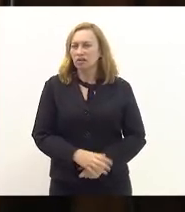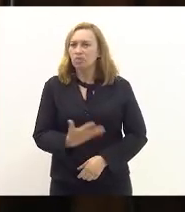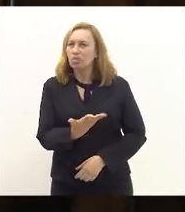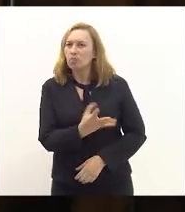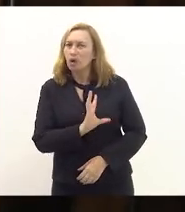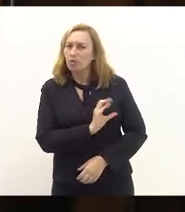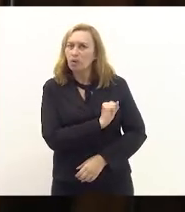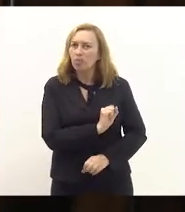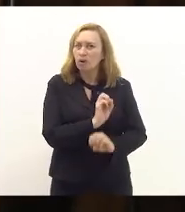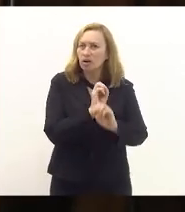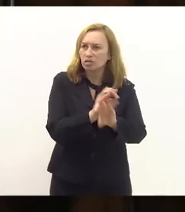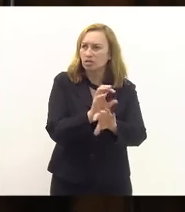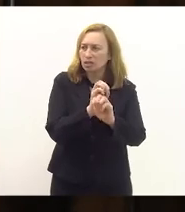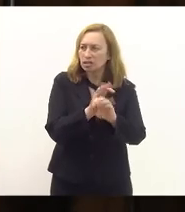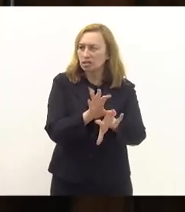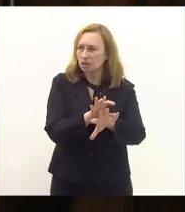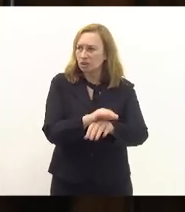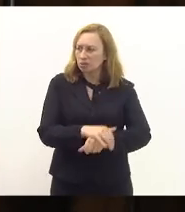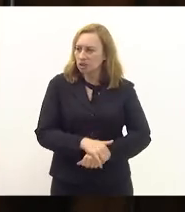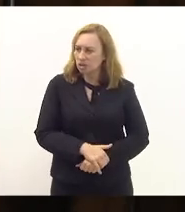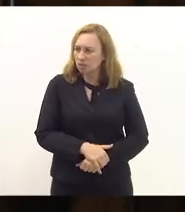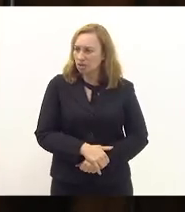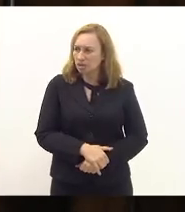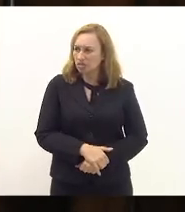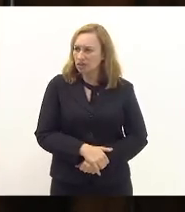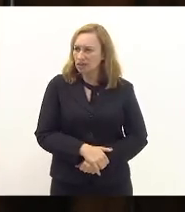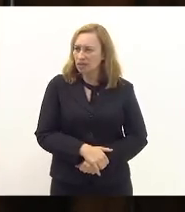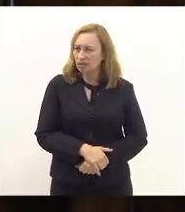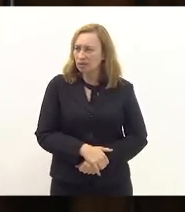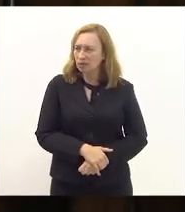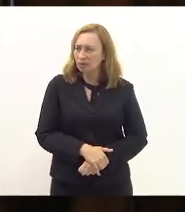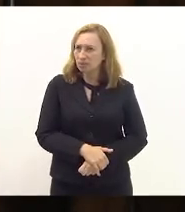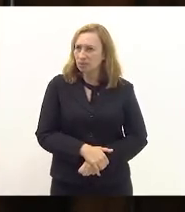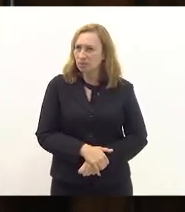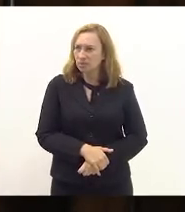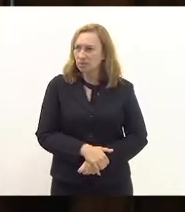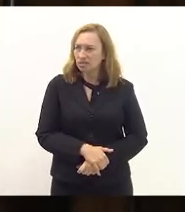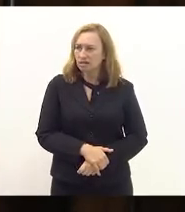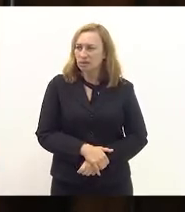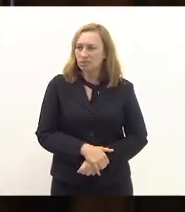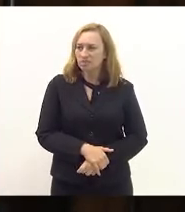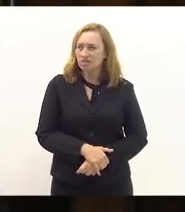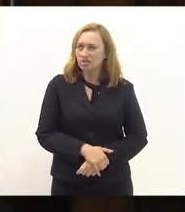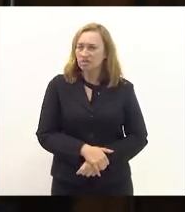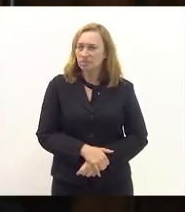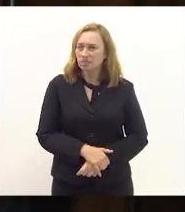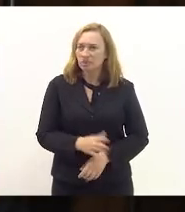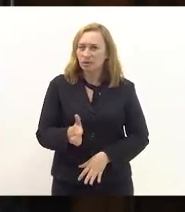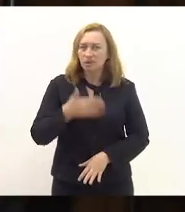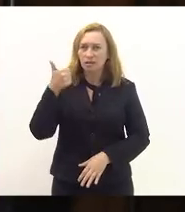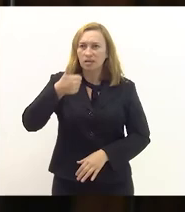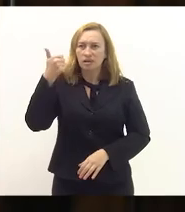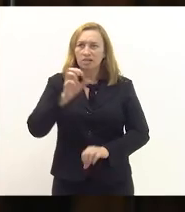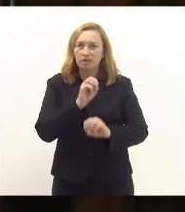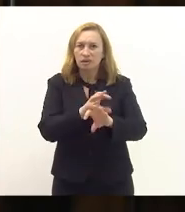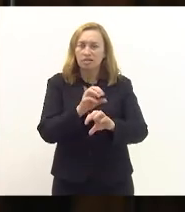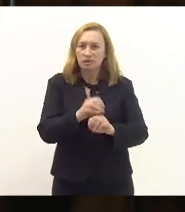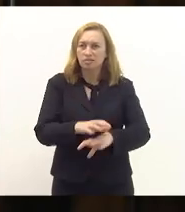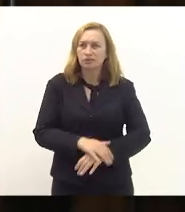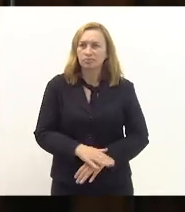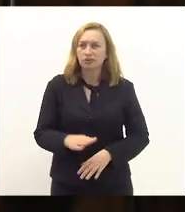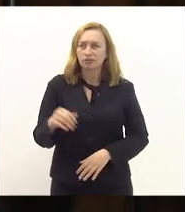educação, porque Brizola, com Darcy, construiu a melhor concepção educacional da história desse